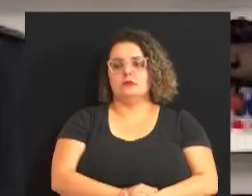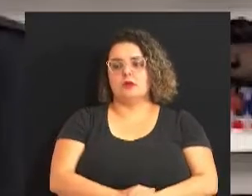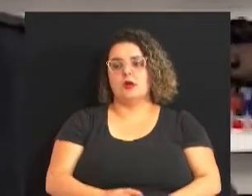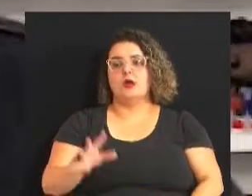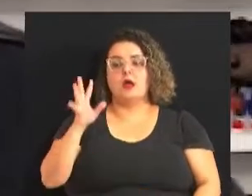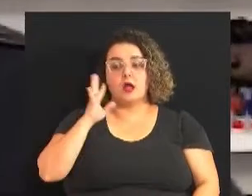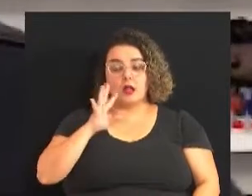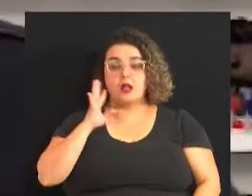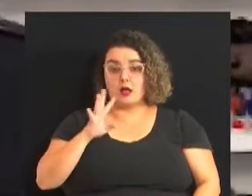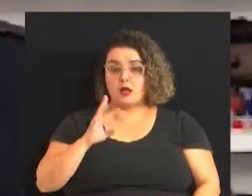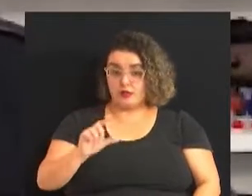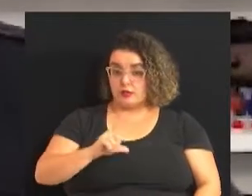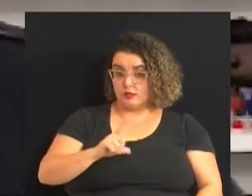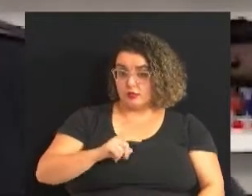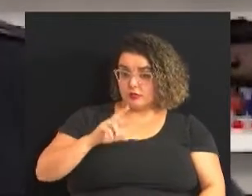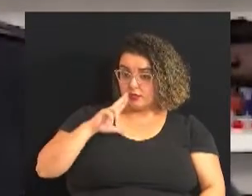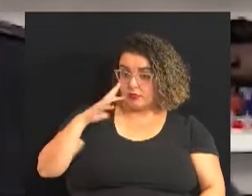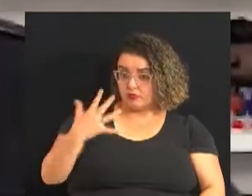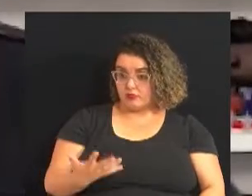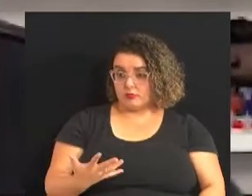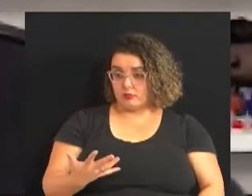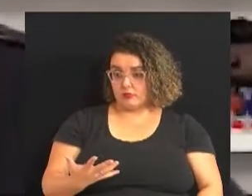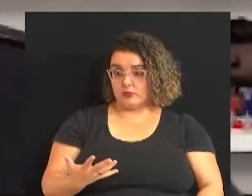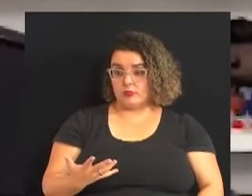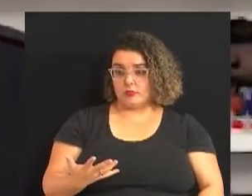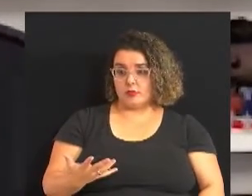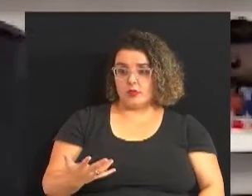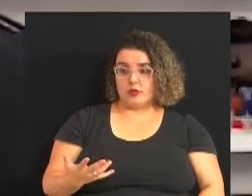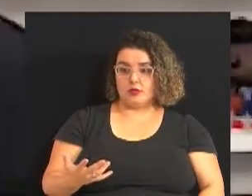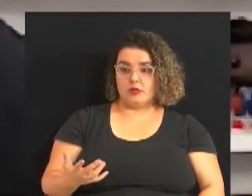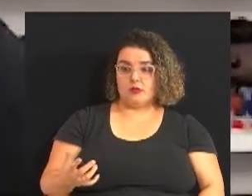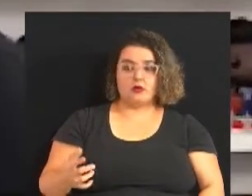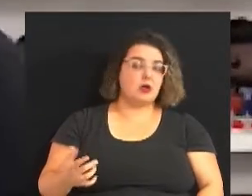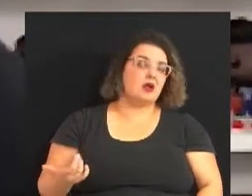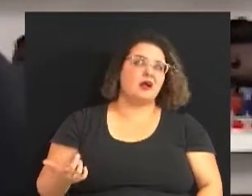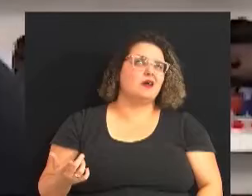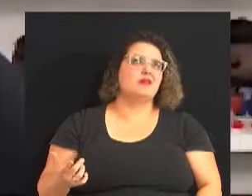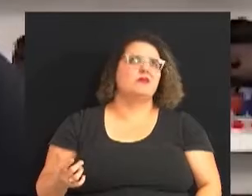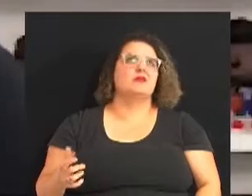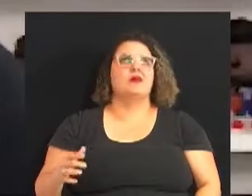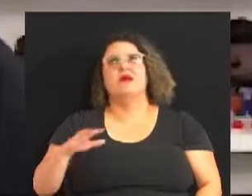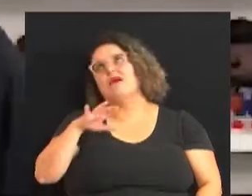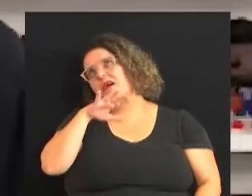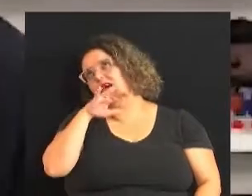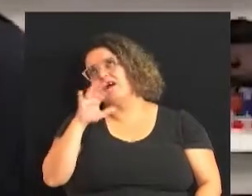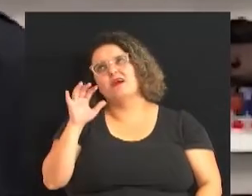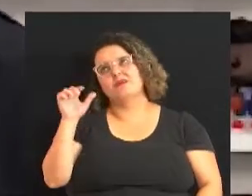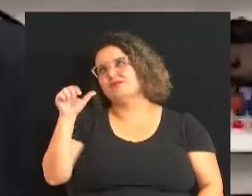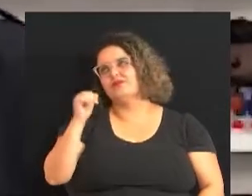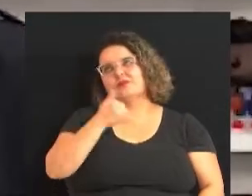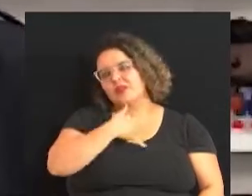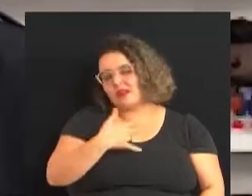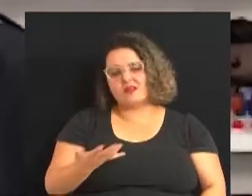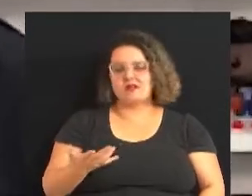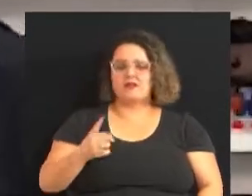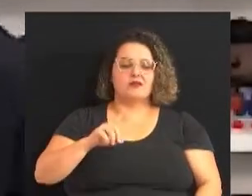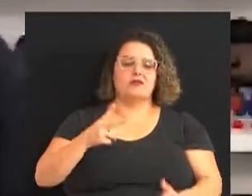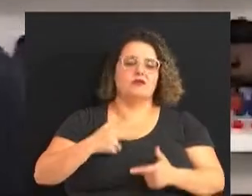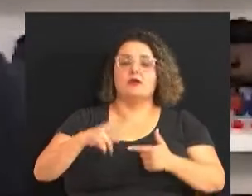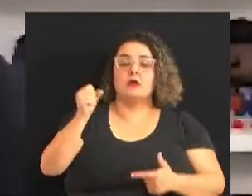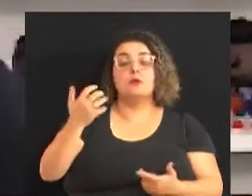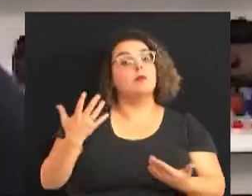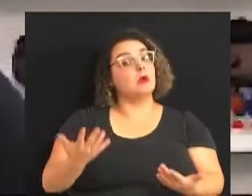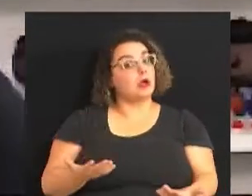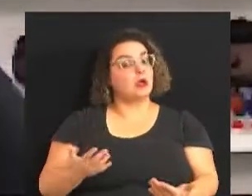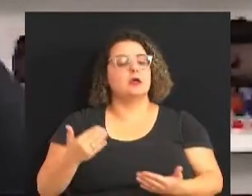ter um resultado. Eu não vou ficar chateado se não for campeão, mas eu acho que é um passo importante para você sim,